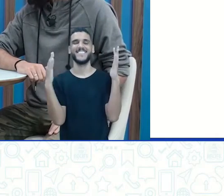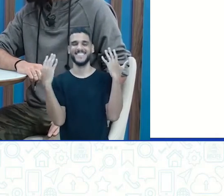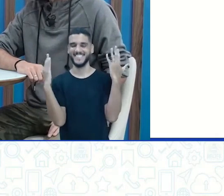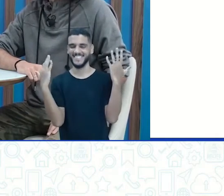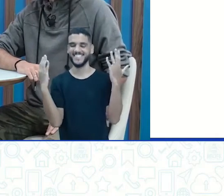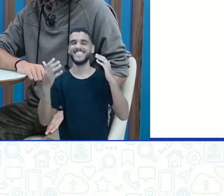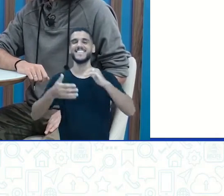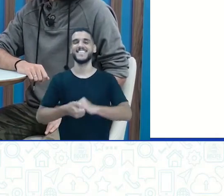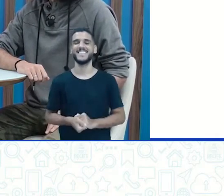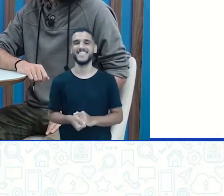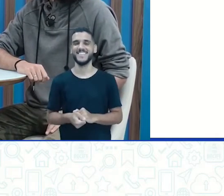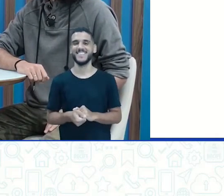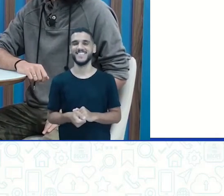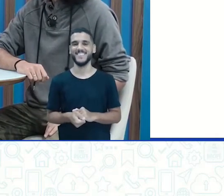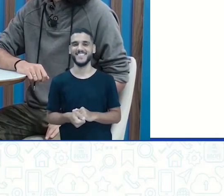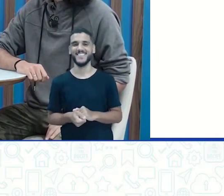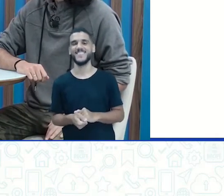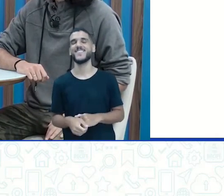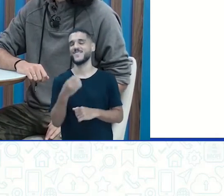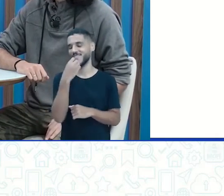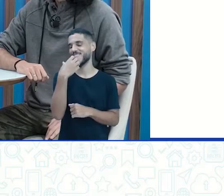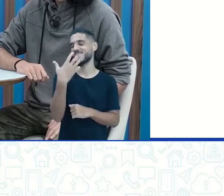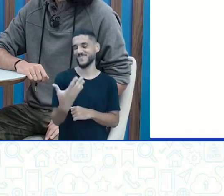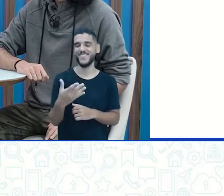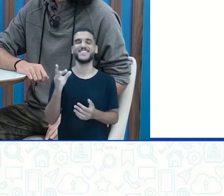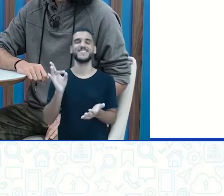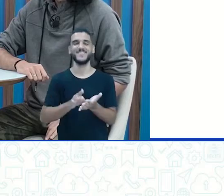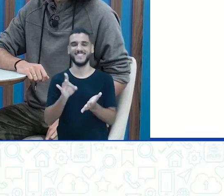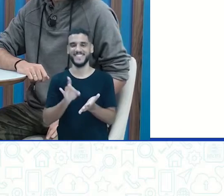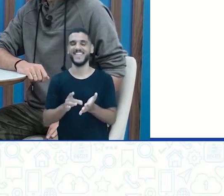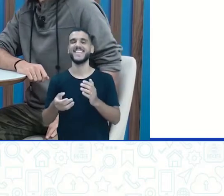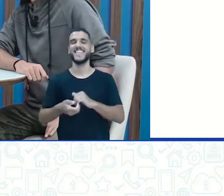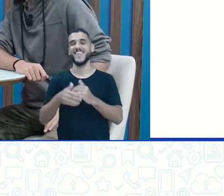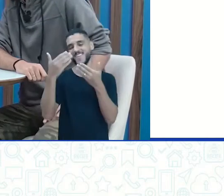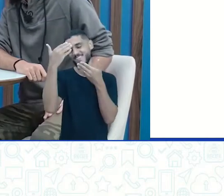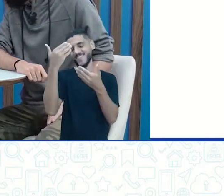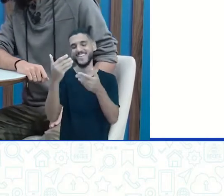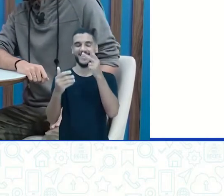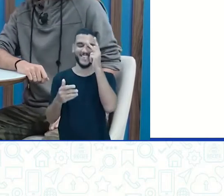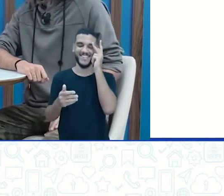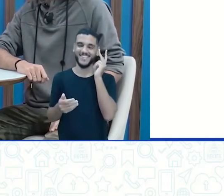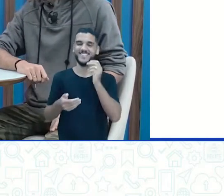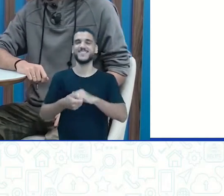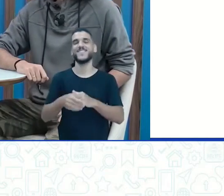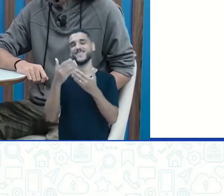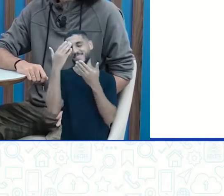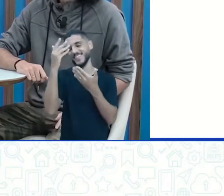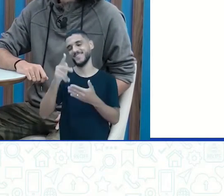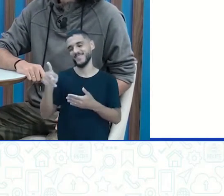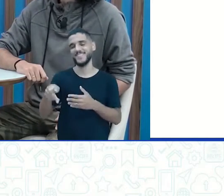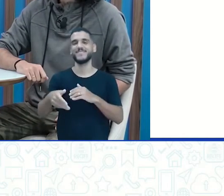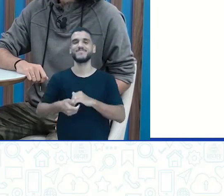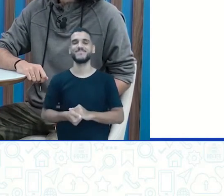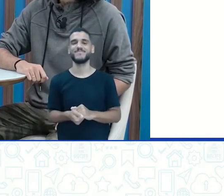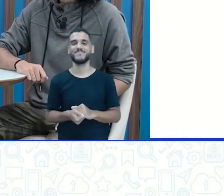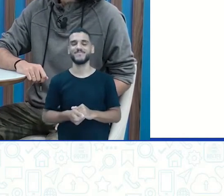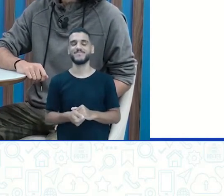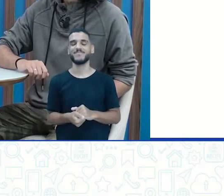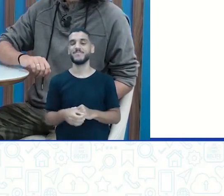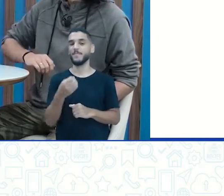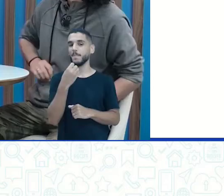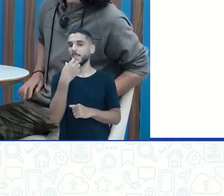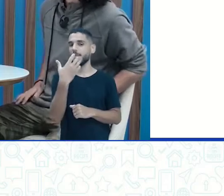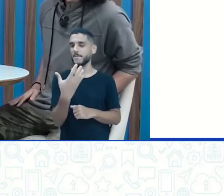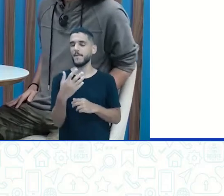legal! Minha gente, muito bom mesmo. Obrigada, Cosma, obrigada, Matheus. Assim, então, é tão bom a